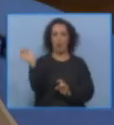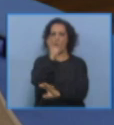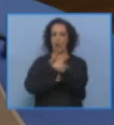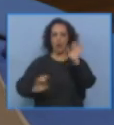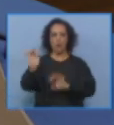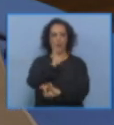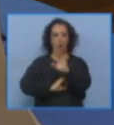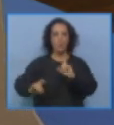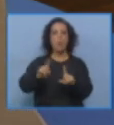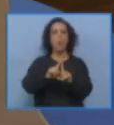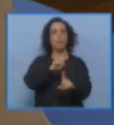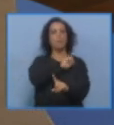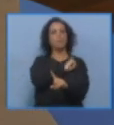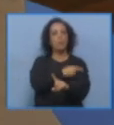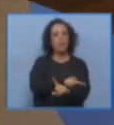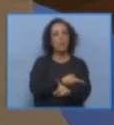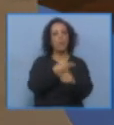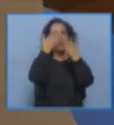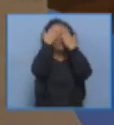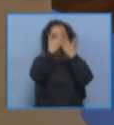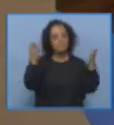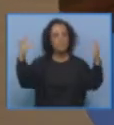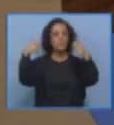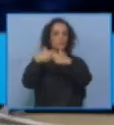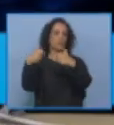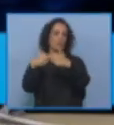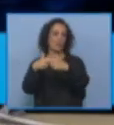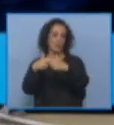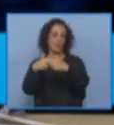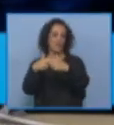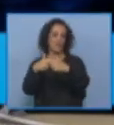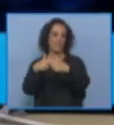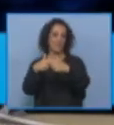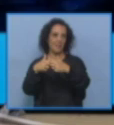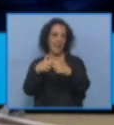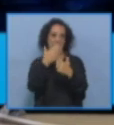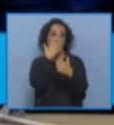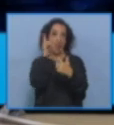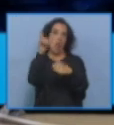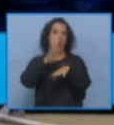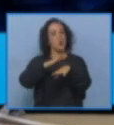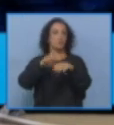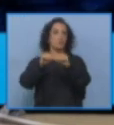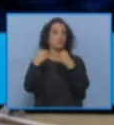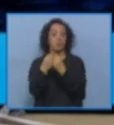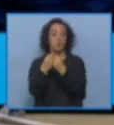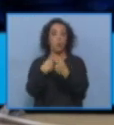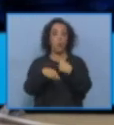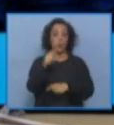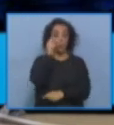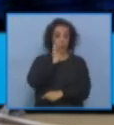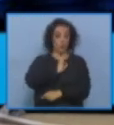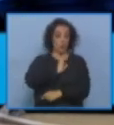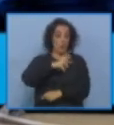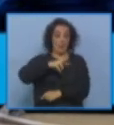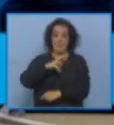poderes burocráticos, eurocráticos de Bruxelas, que é assim uma espécie de fantasma que pontua isto tudo. O senhor Macron está neste